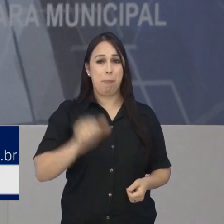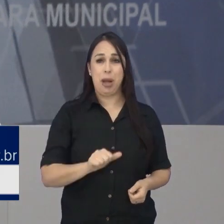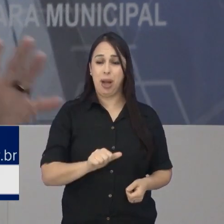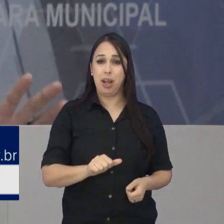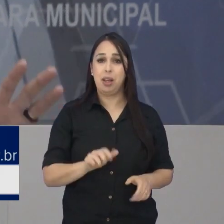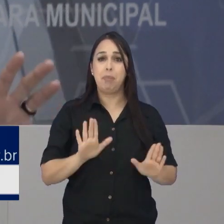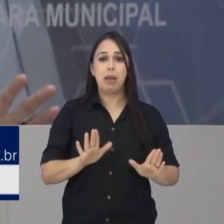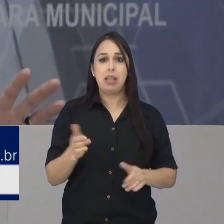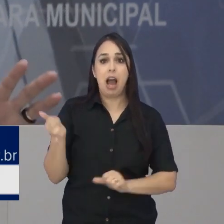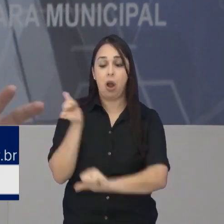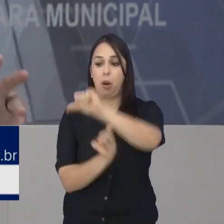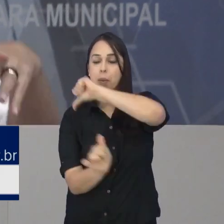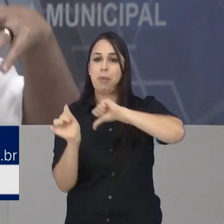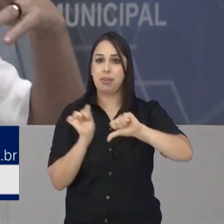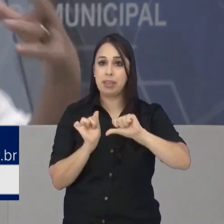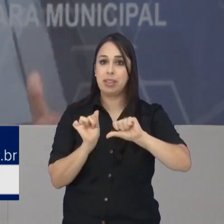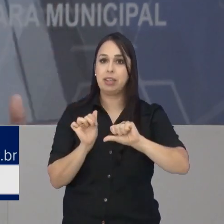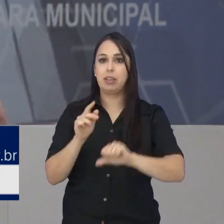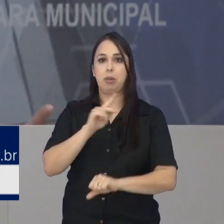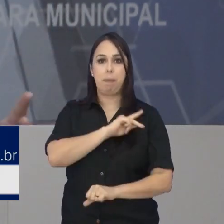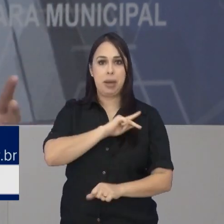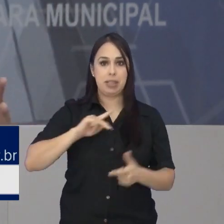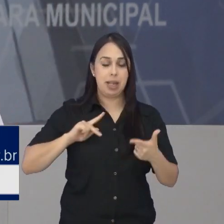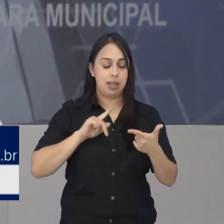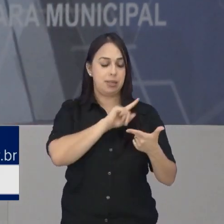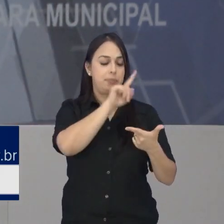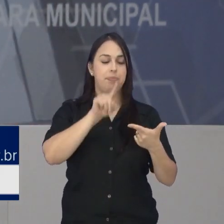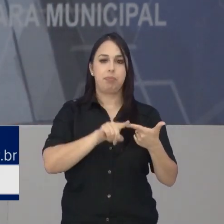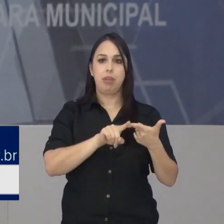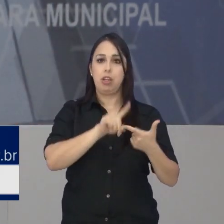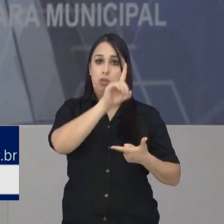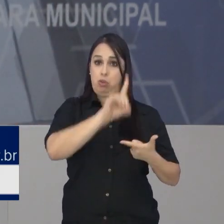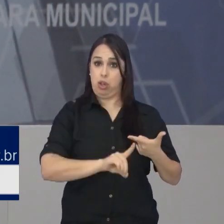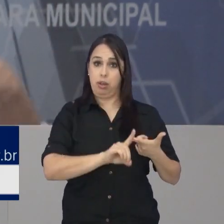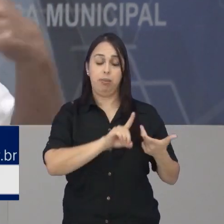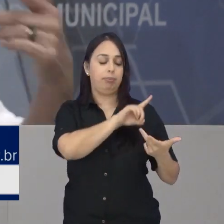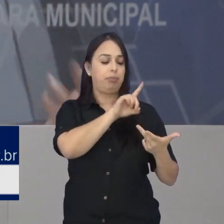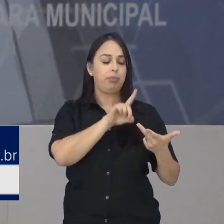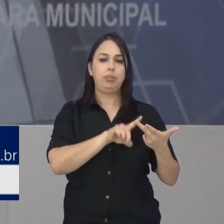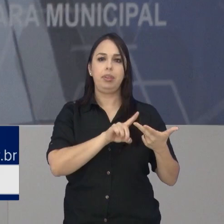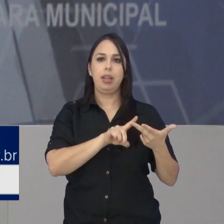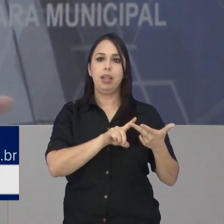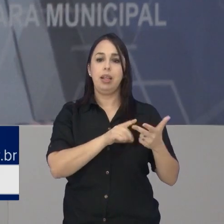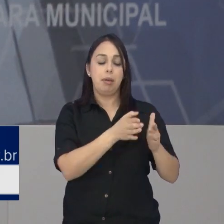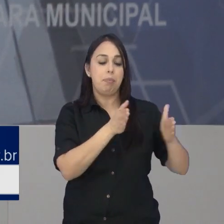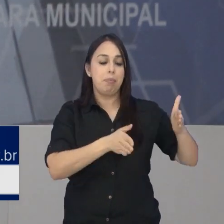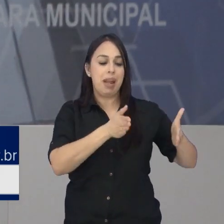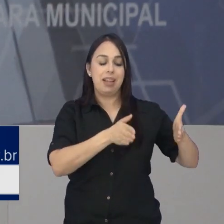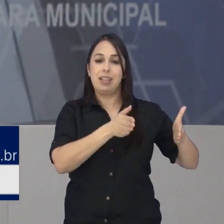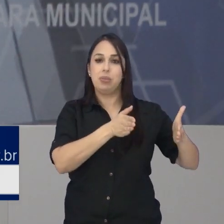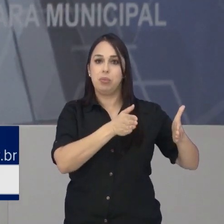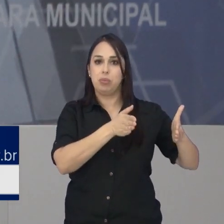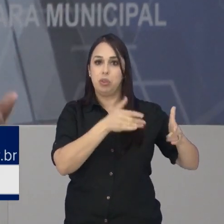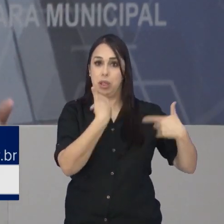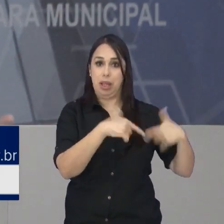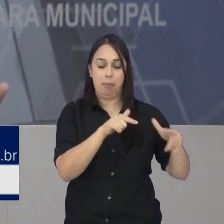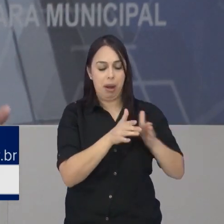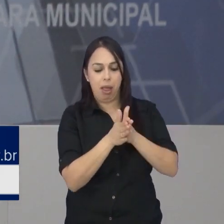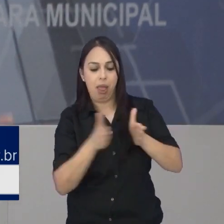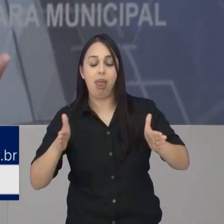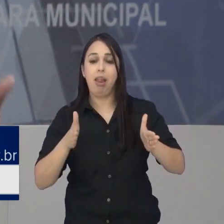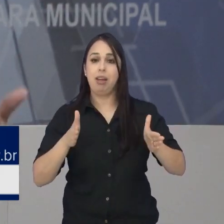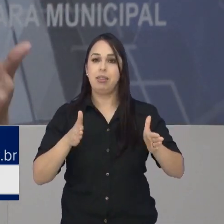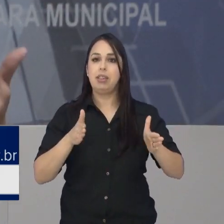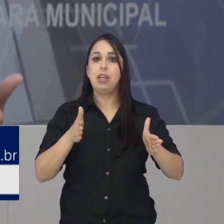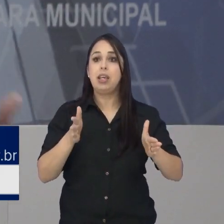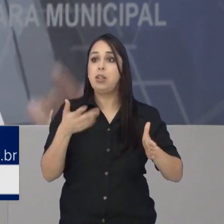com a mudança, né, tanto do presidente quanto dos diretores, prorrogando esse tempo sem discussão nenhuma. E,